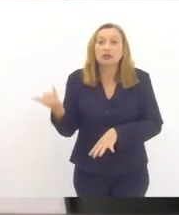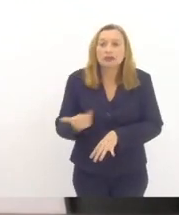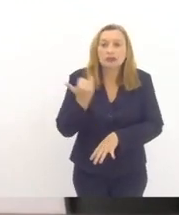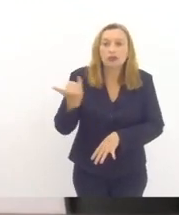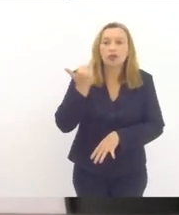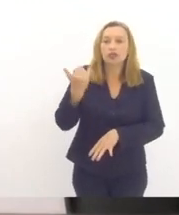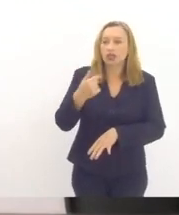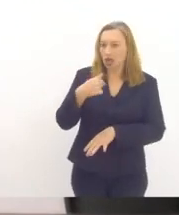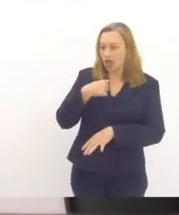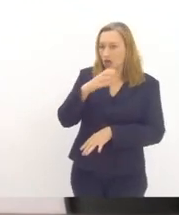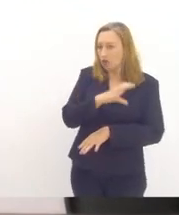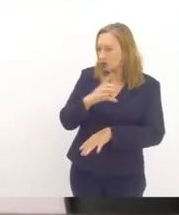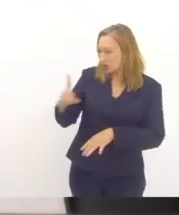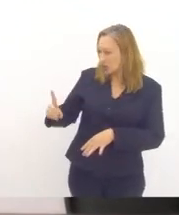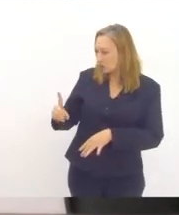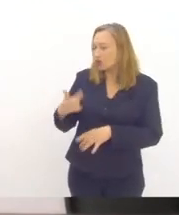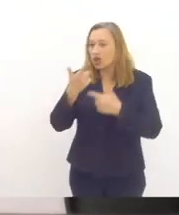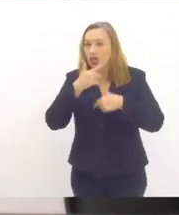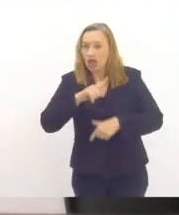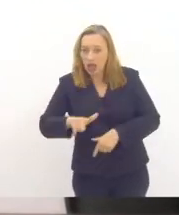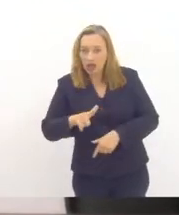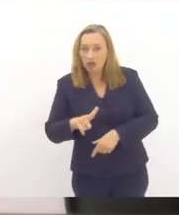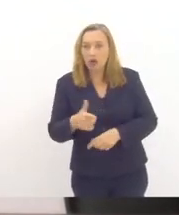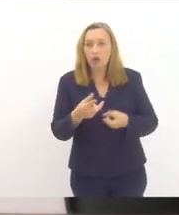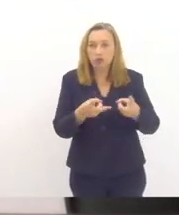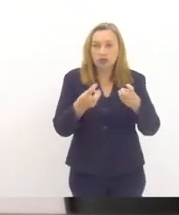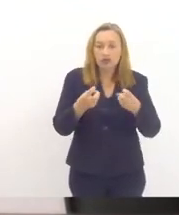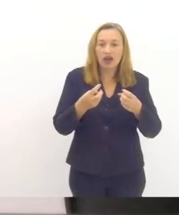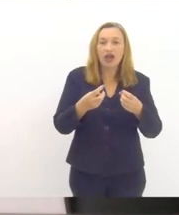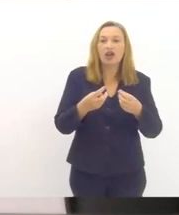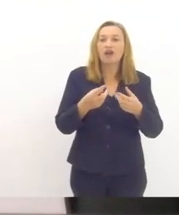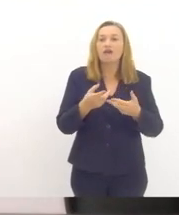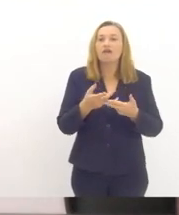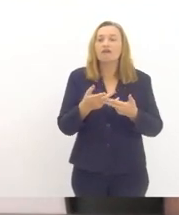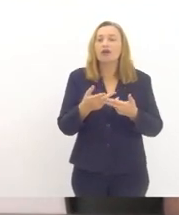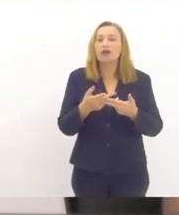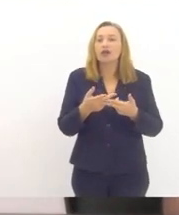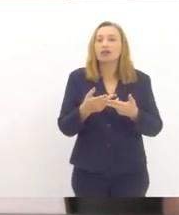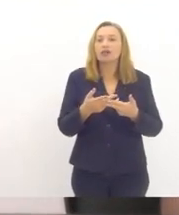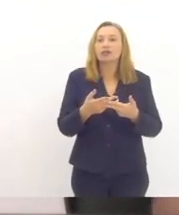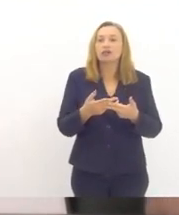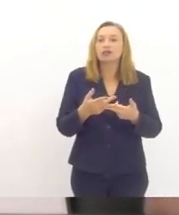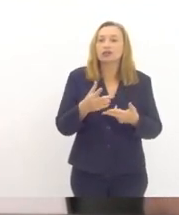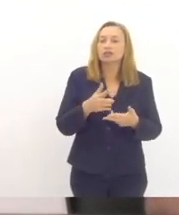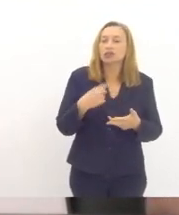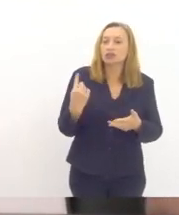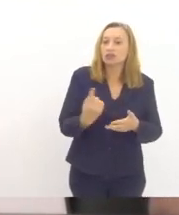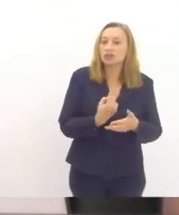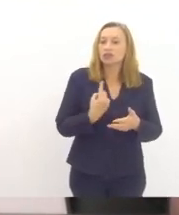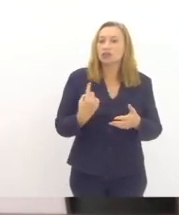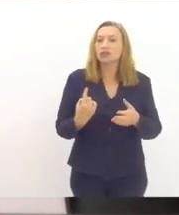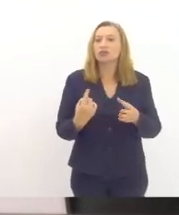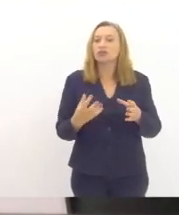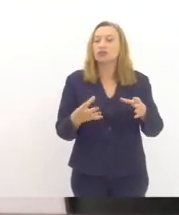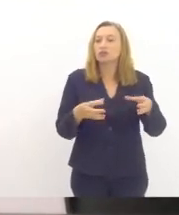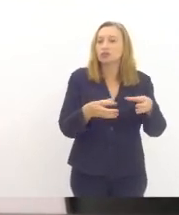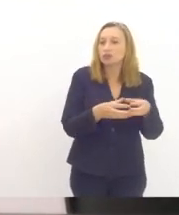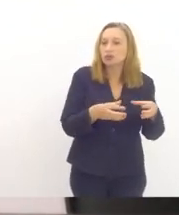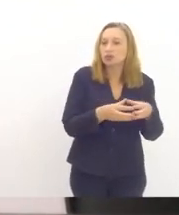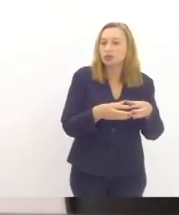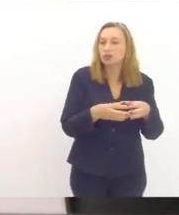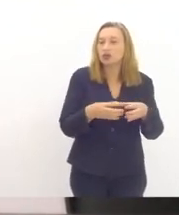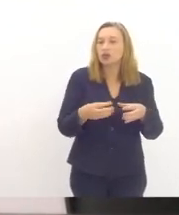eu, enquanto coordenadora de línguas, comecei a identificar muito premente na nossa rede a presença de